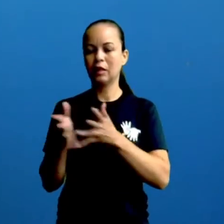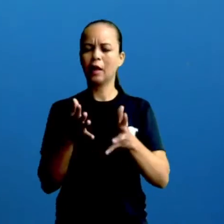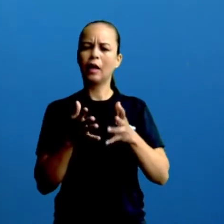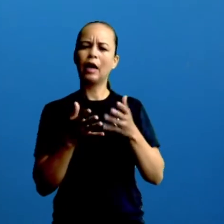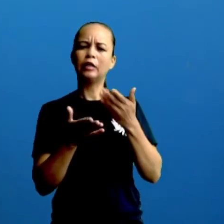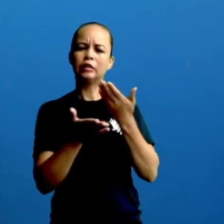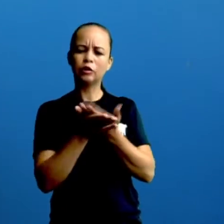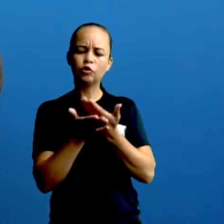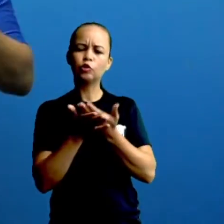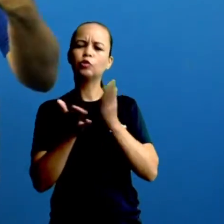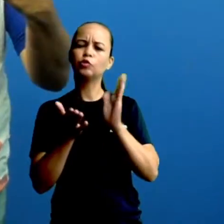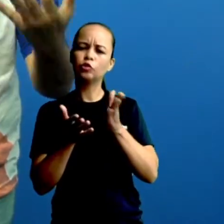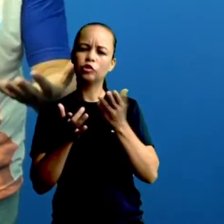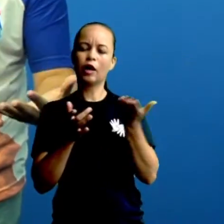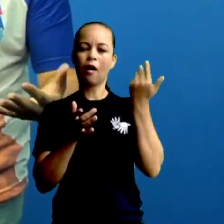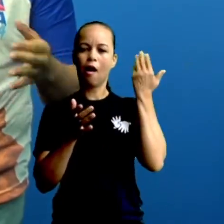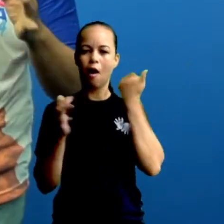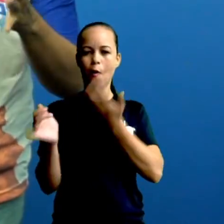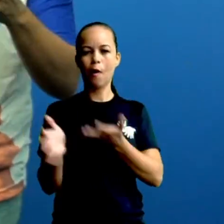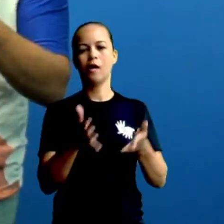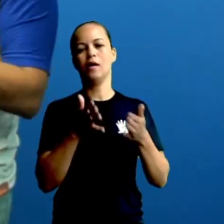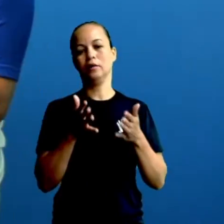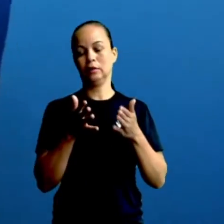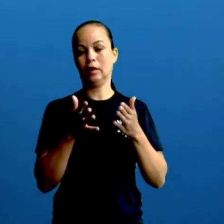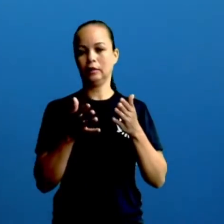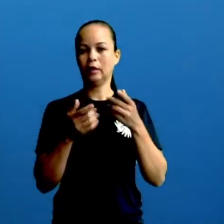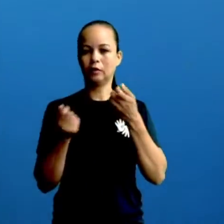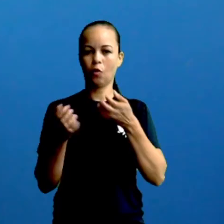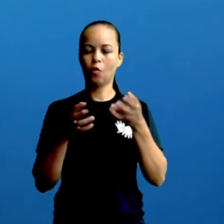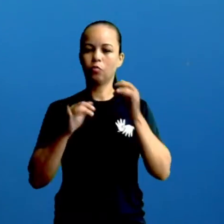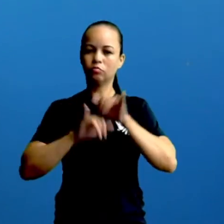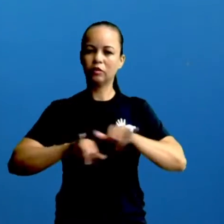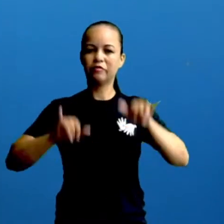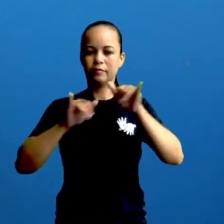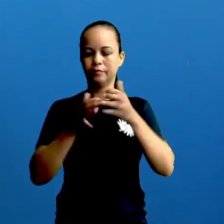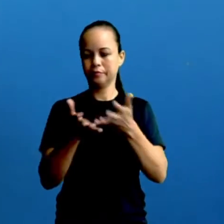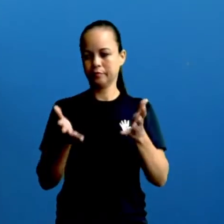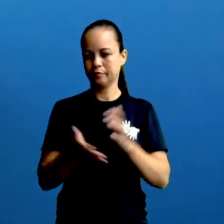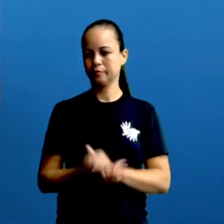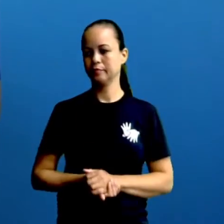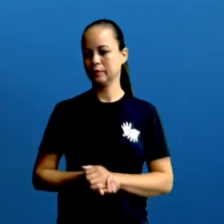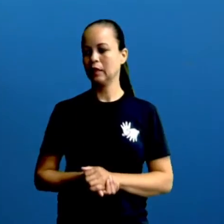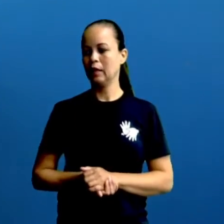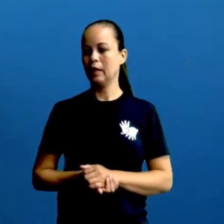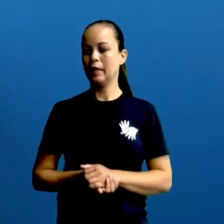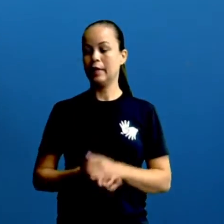gente trazer à luz e rememorar, que é sempre positivo. Então, Vitória Regi,